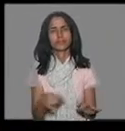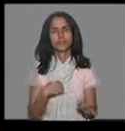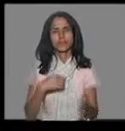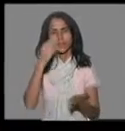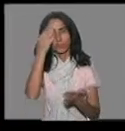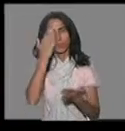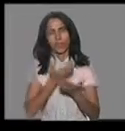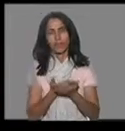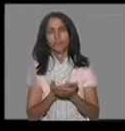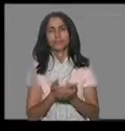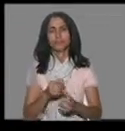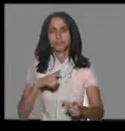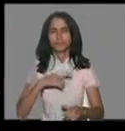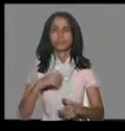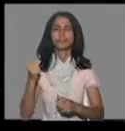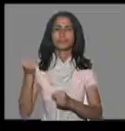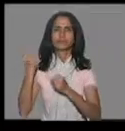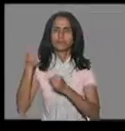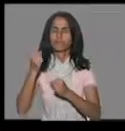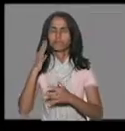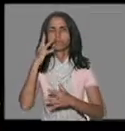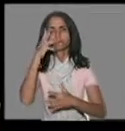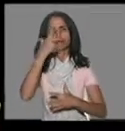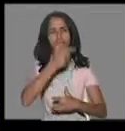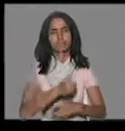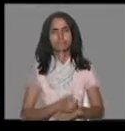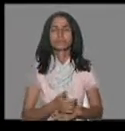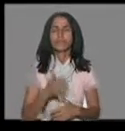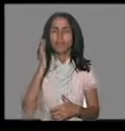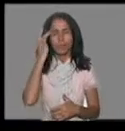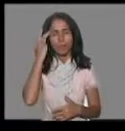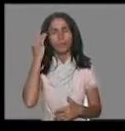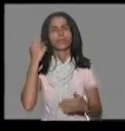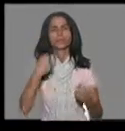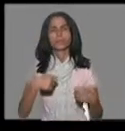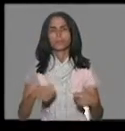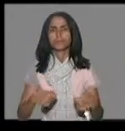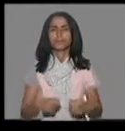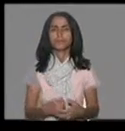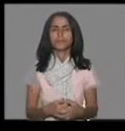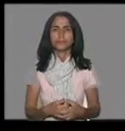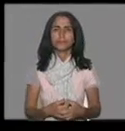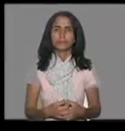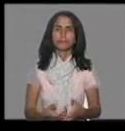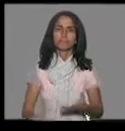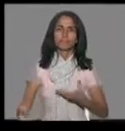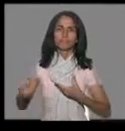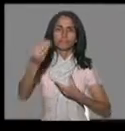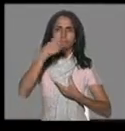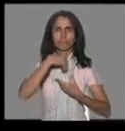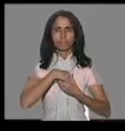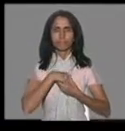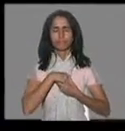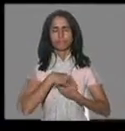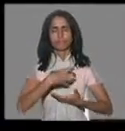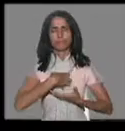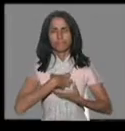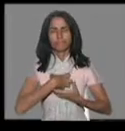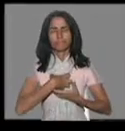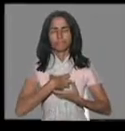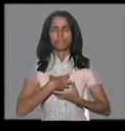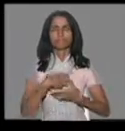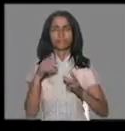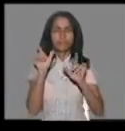acredito nesse empoderamento através da estética mas eu acho também que a gente tem que realmente interiorizar essas